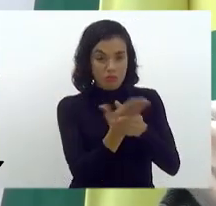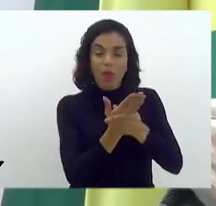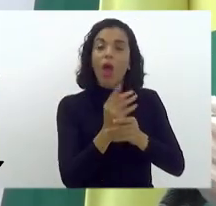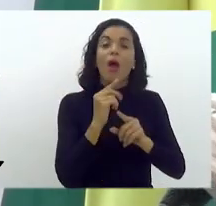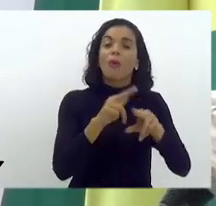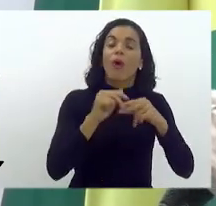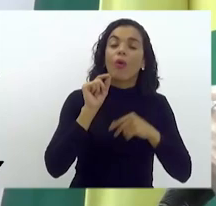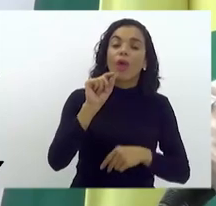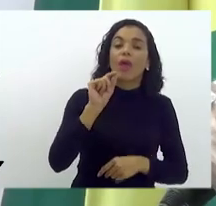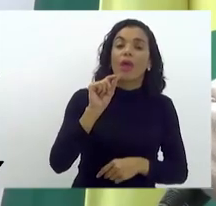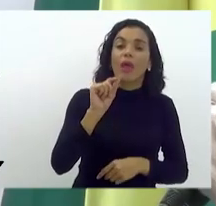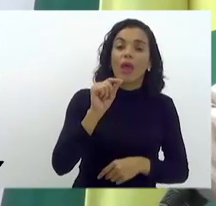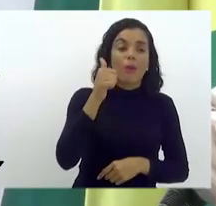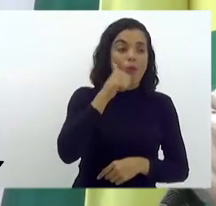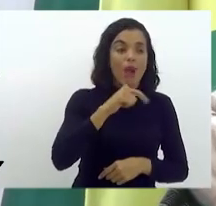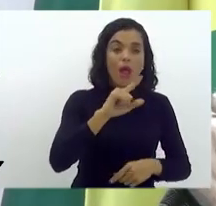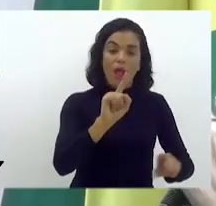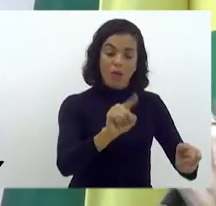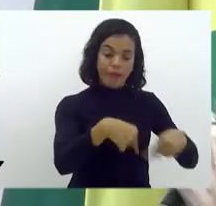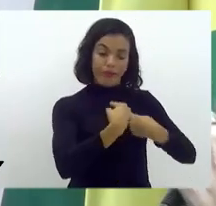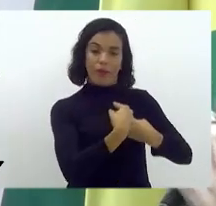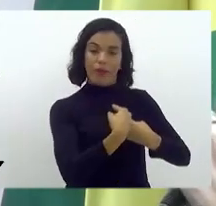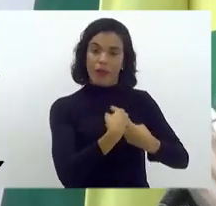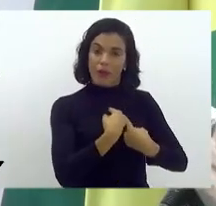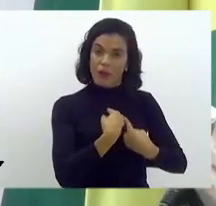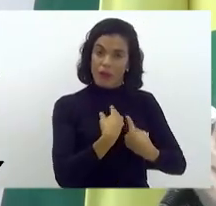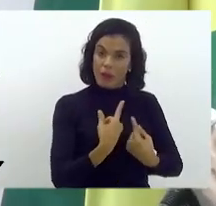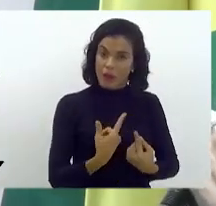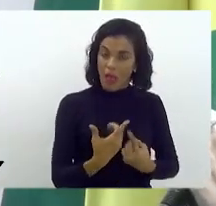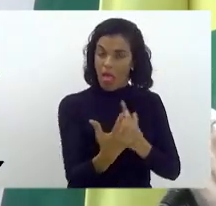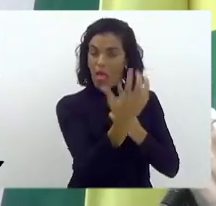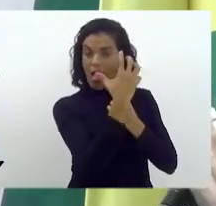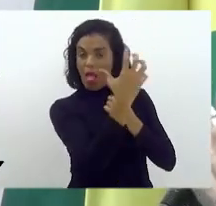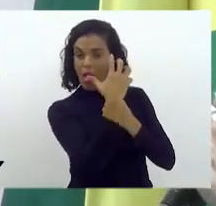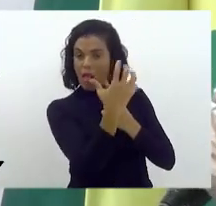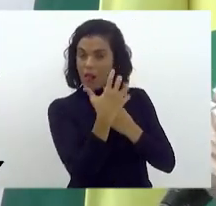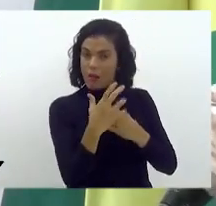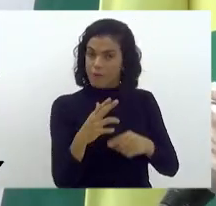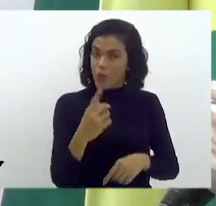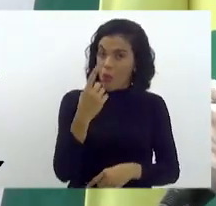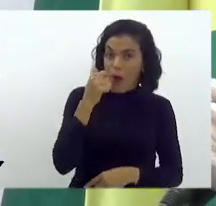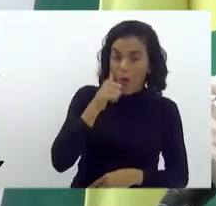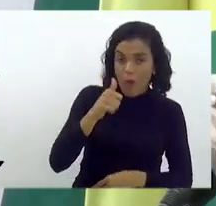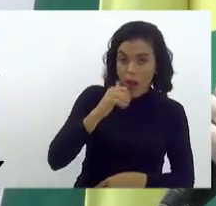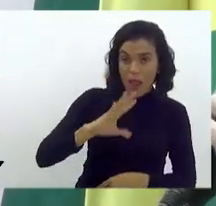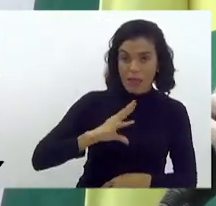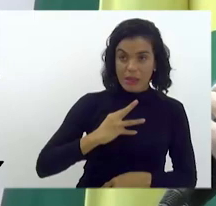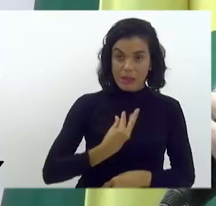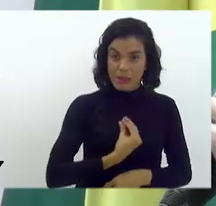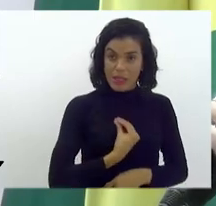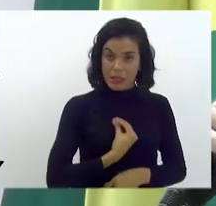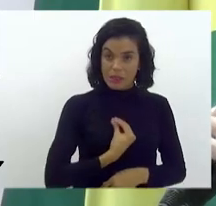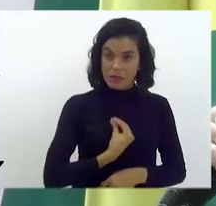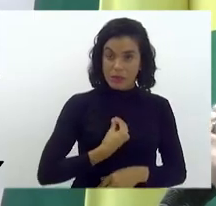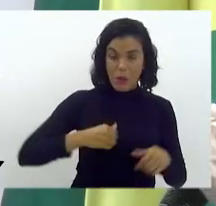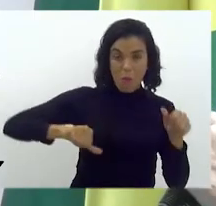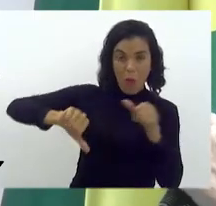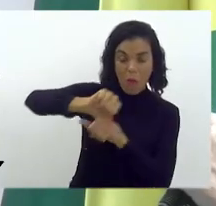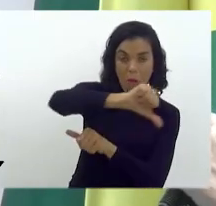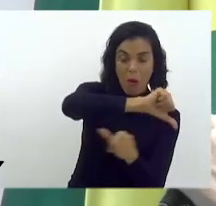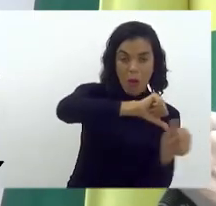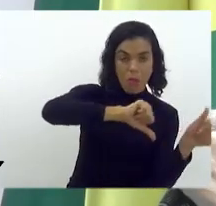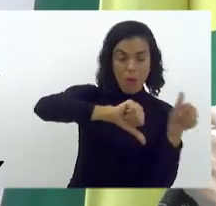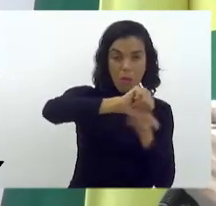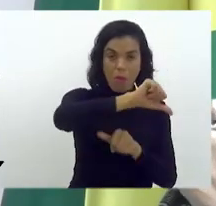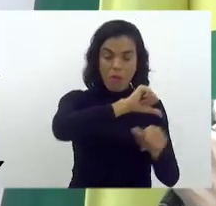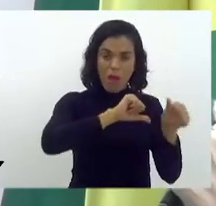ameaça e eu tenho um processo hoje que a gente teve que protocolar porque devido a uma mulher trans pegar minhas falas e mexendo do jeito que